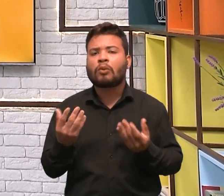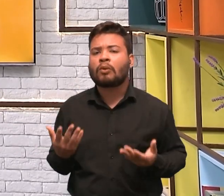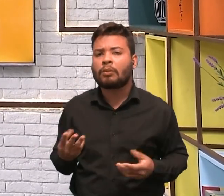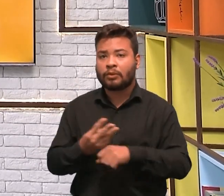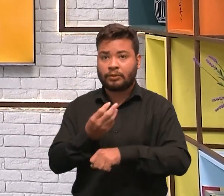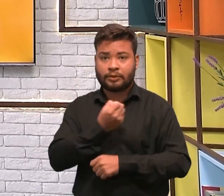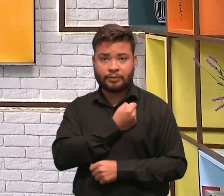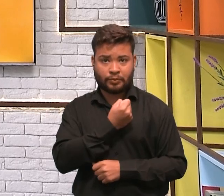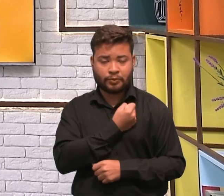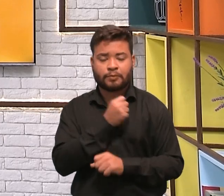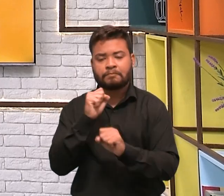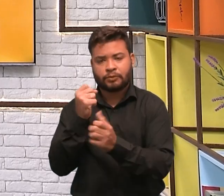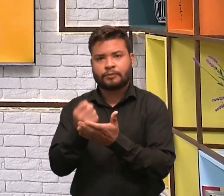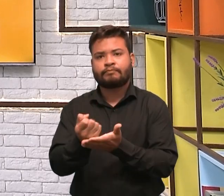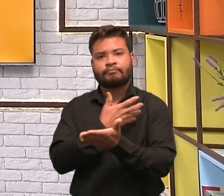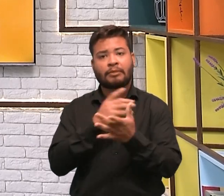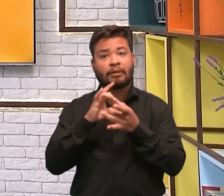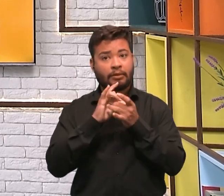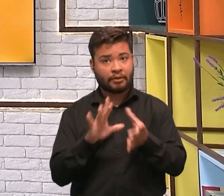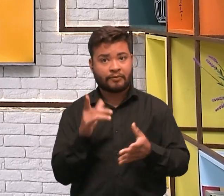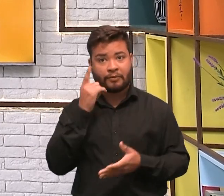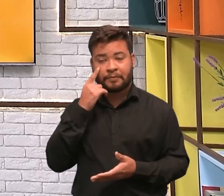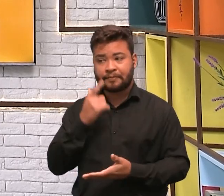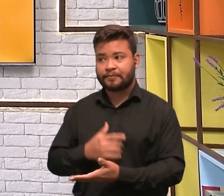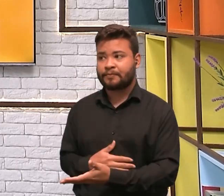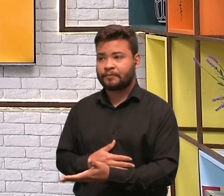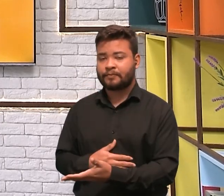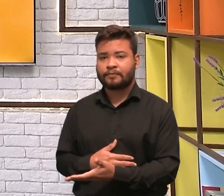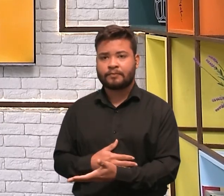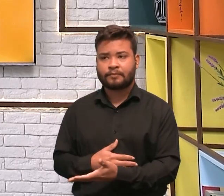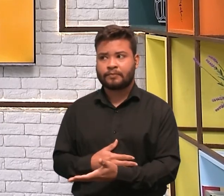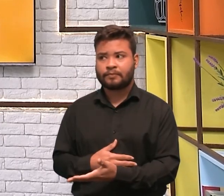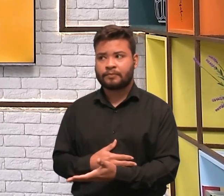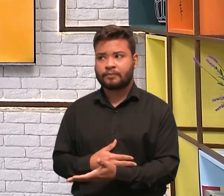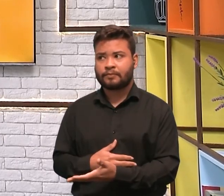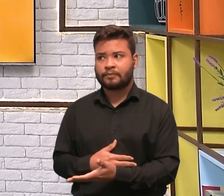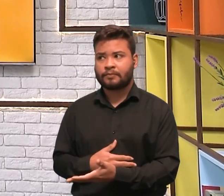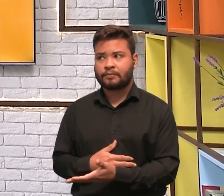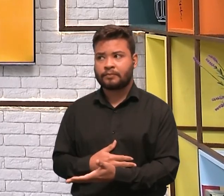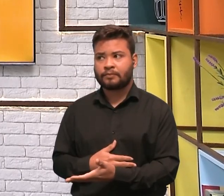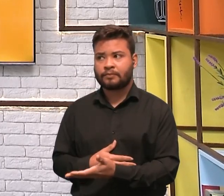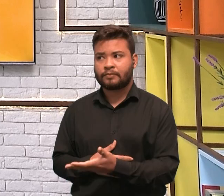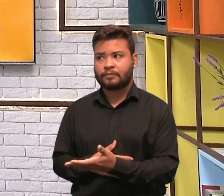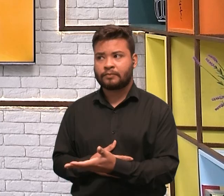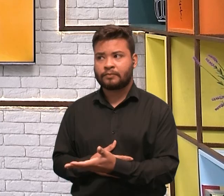é só você mandar a sua mensagem para esse número que aparece aqui embaixo da sua tela, o